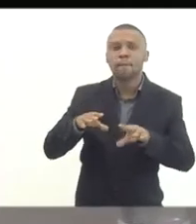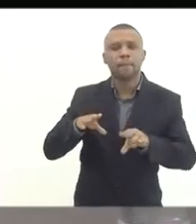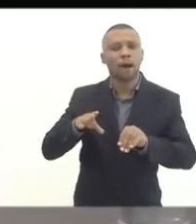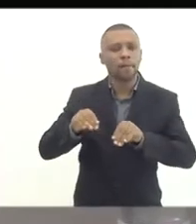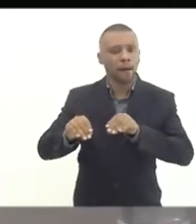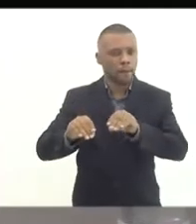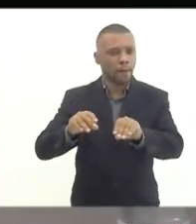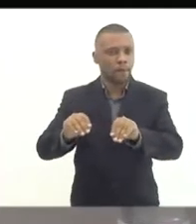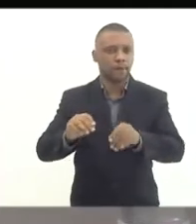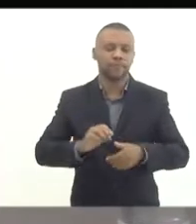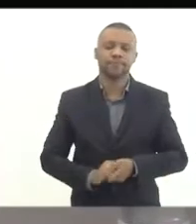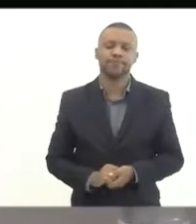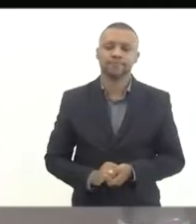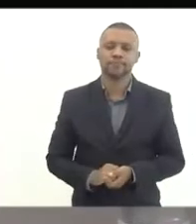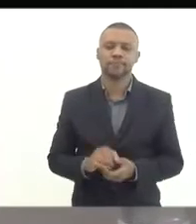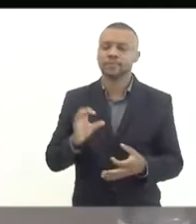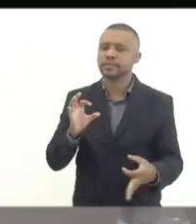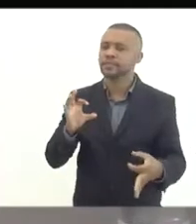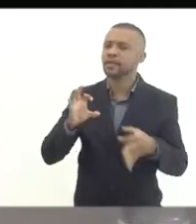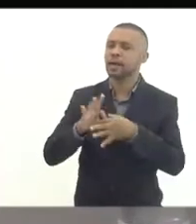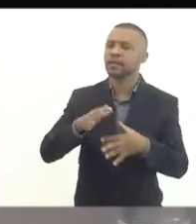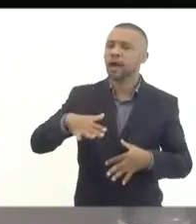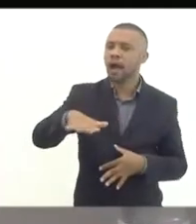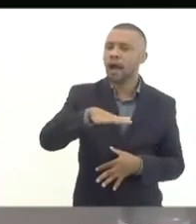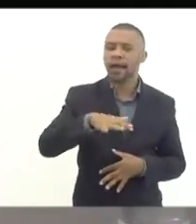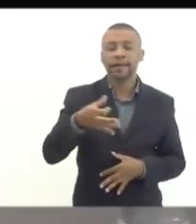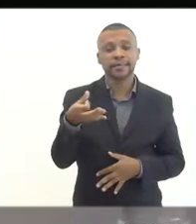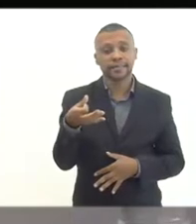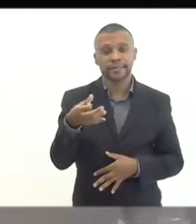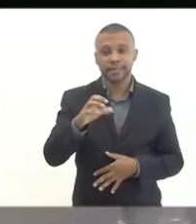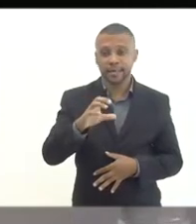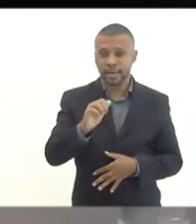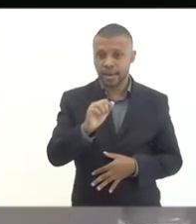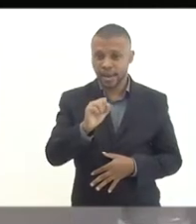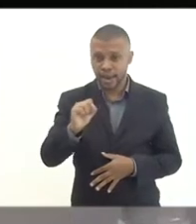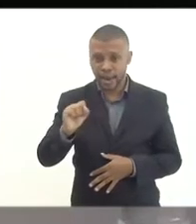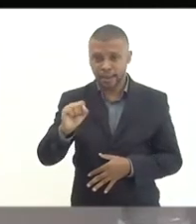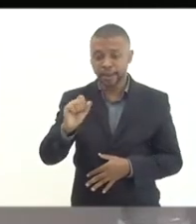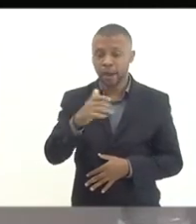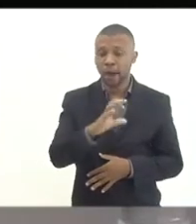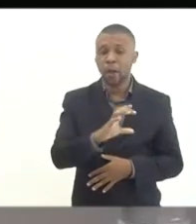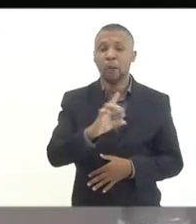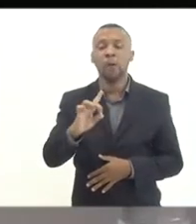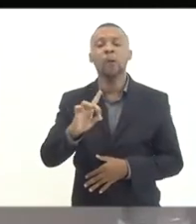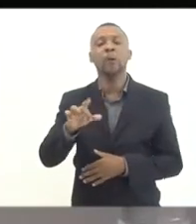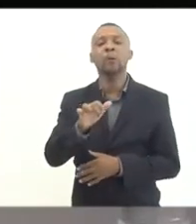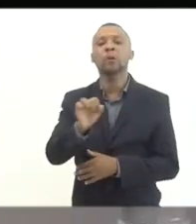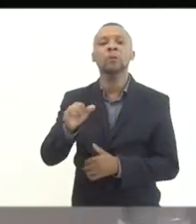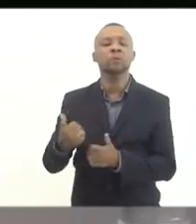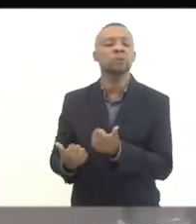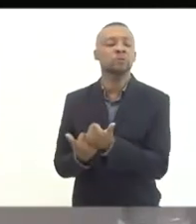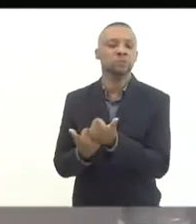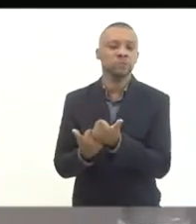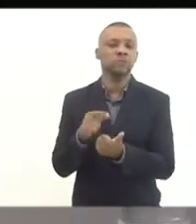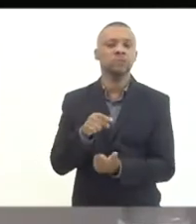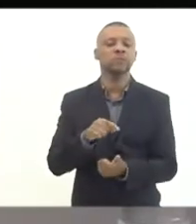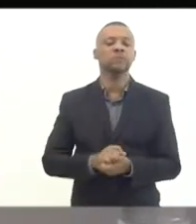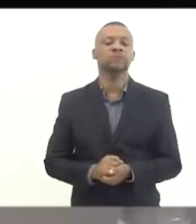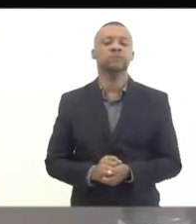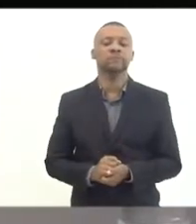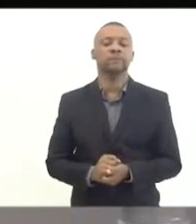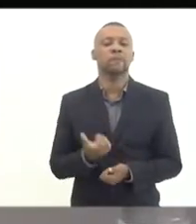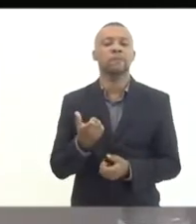que vai ser na área da sexta cais 6ª coordenadoria de assistência é pelo